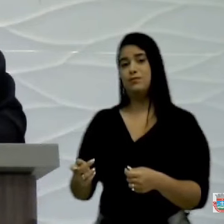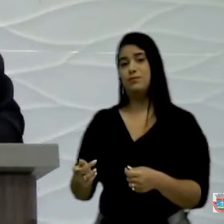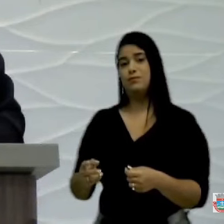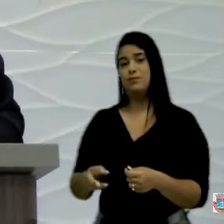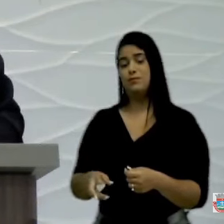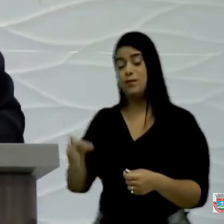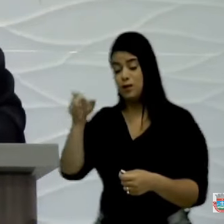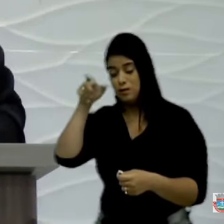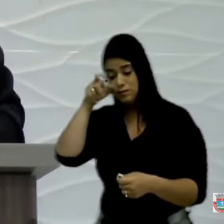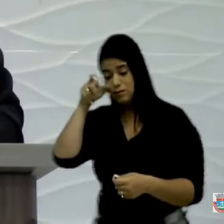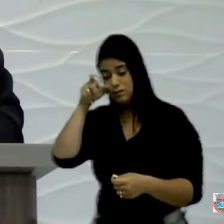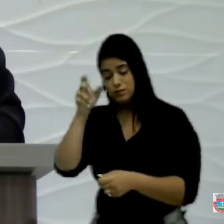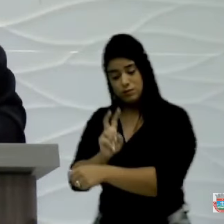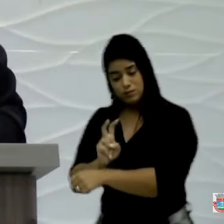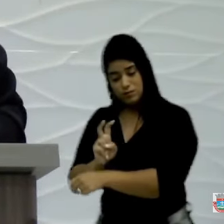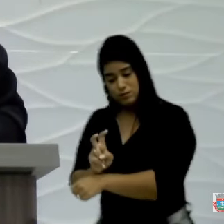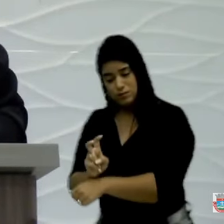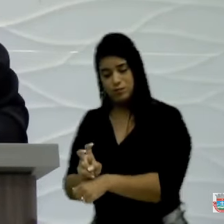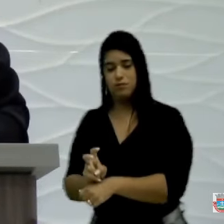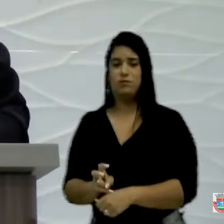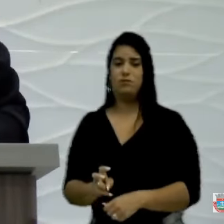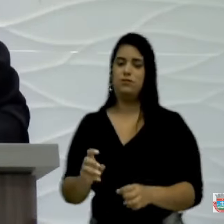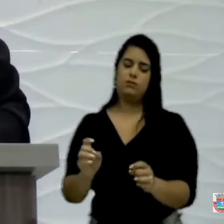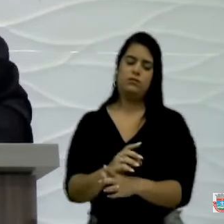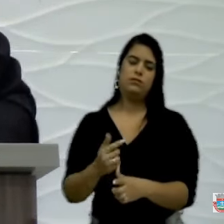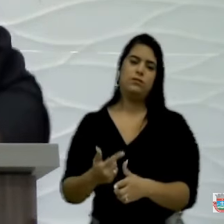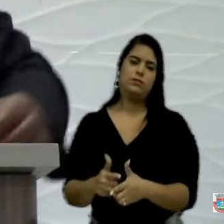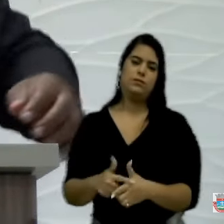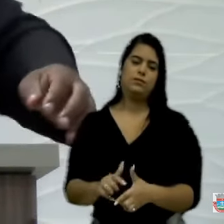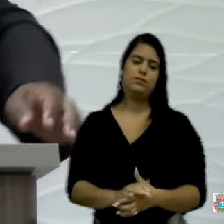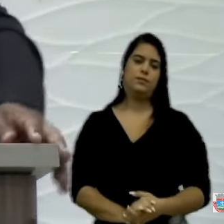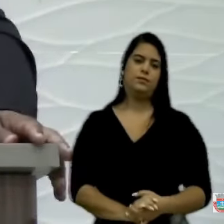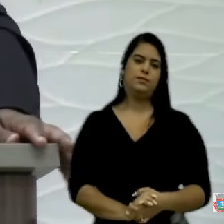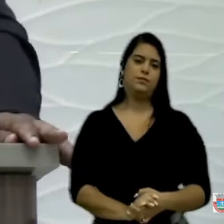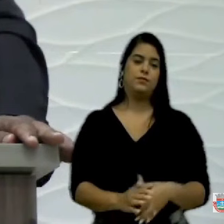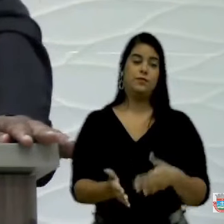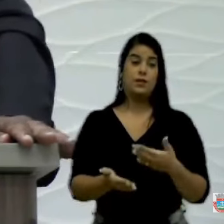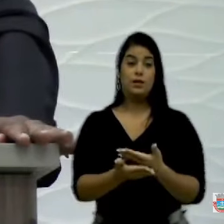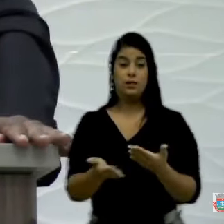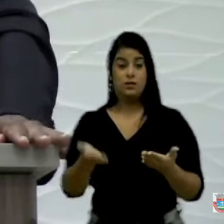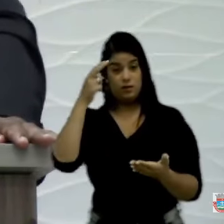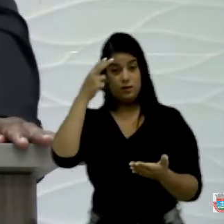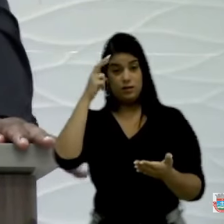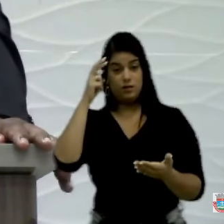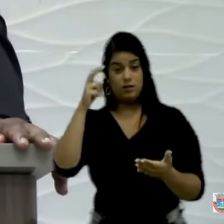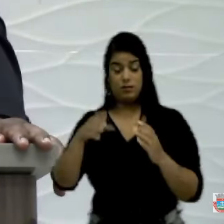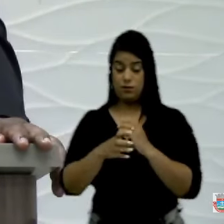toda semana. Uma outra coisa. Vocês lembram das fossas?